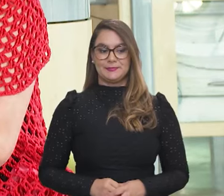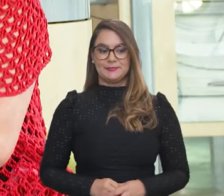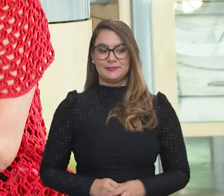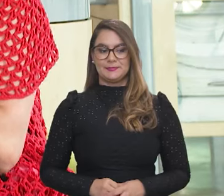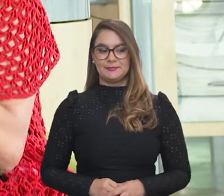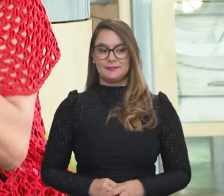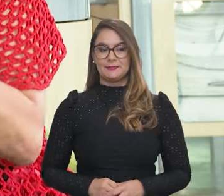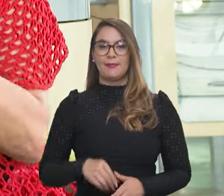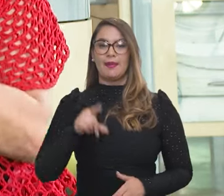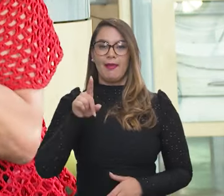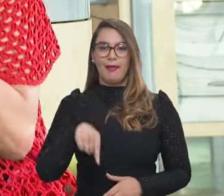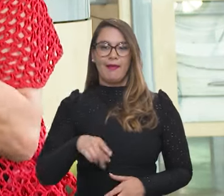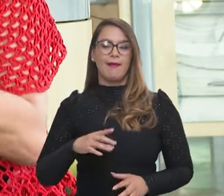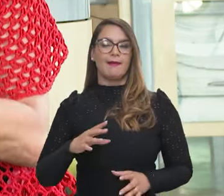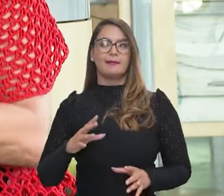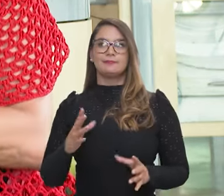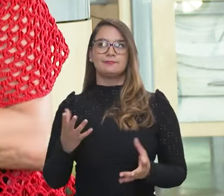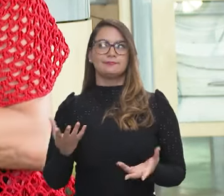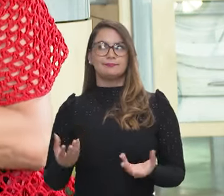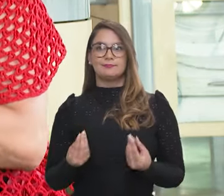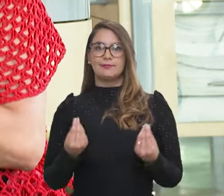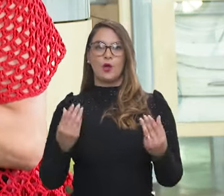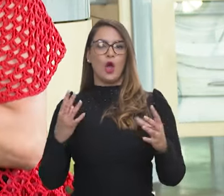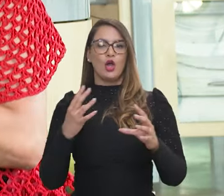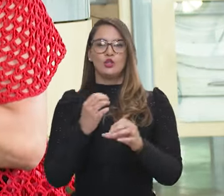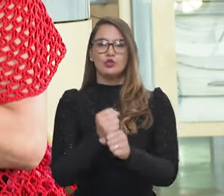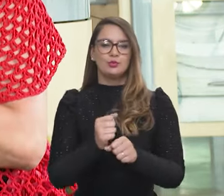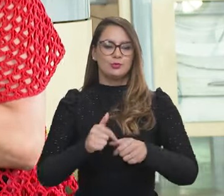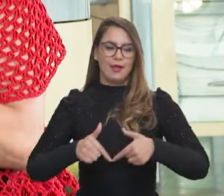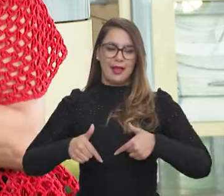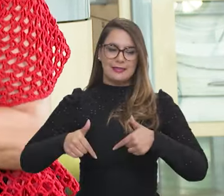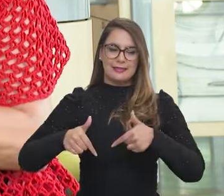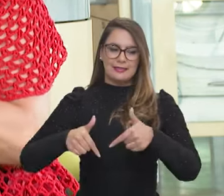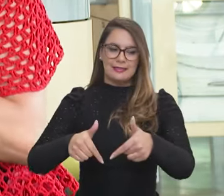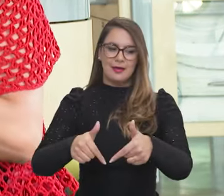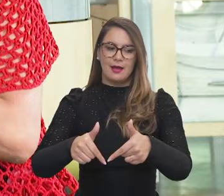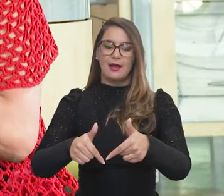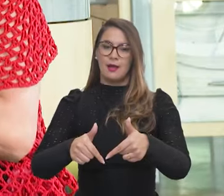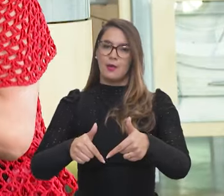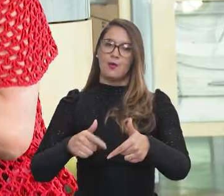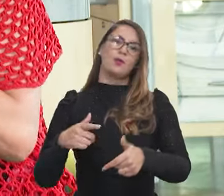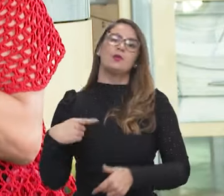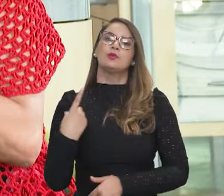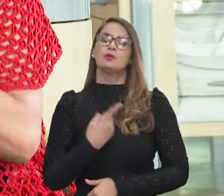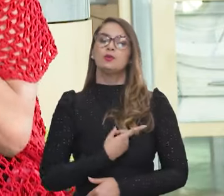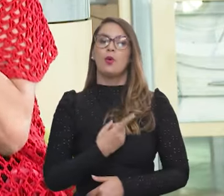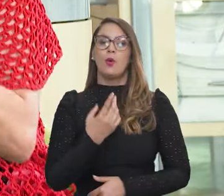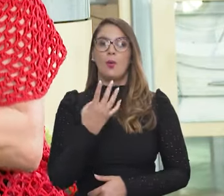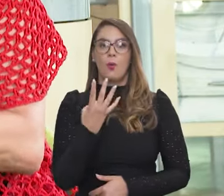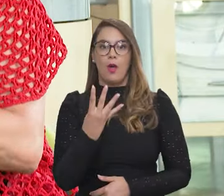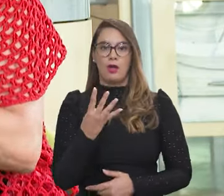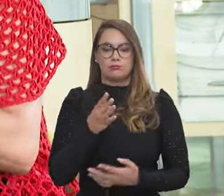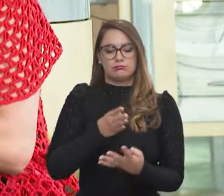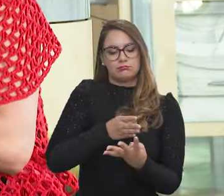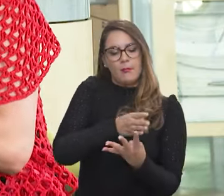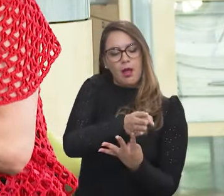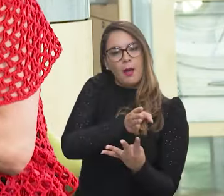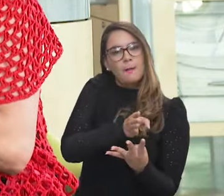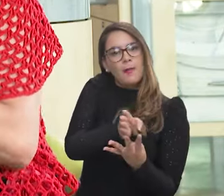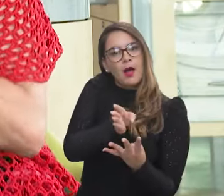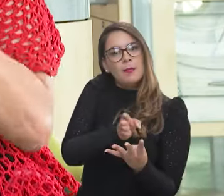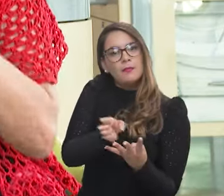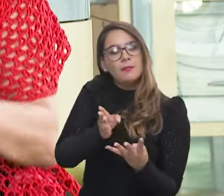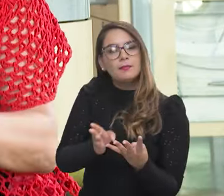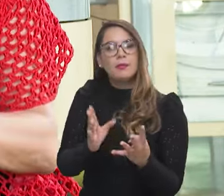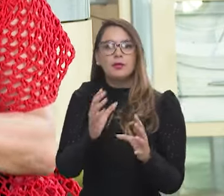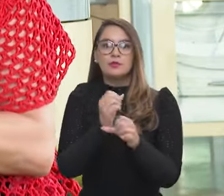essas são um conjunto aí de ações, né? Lançamos os quatro eixos estratégicos,